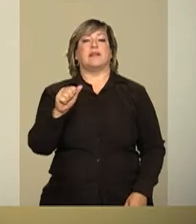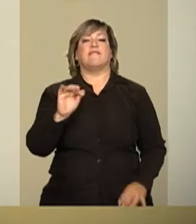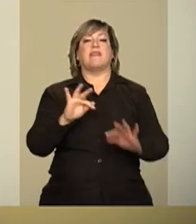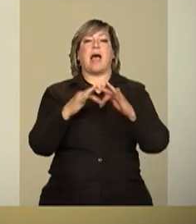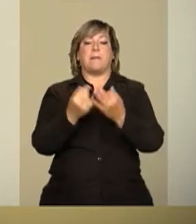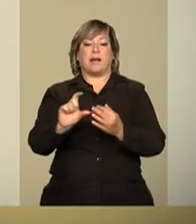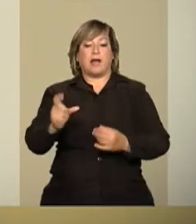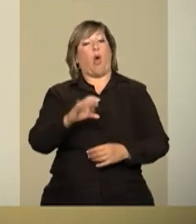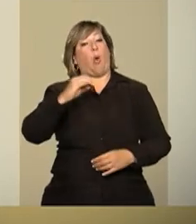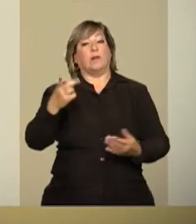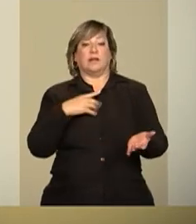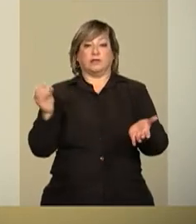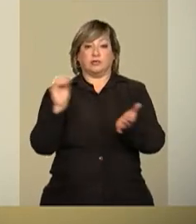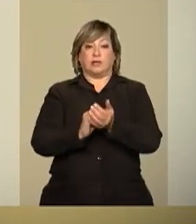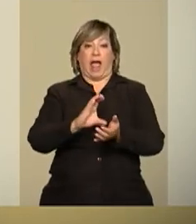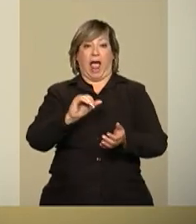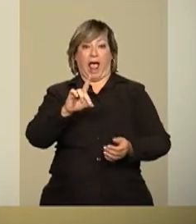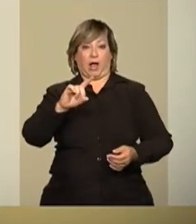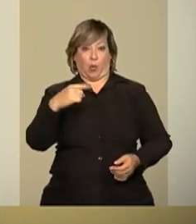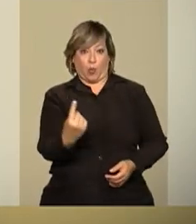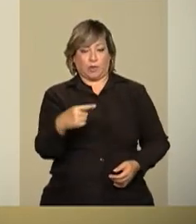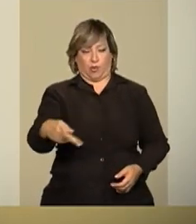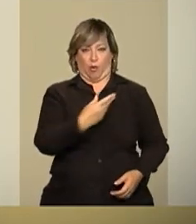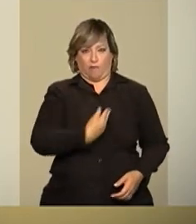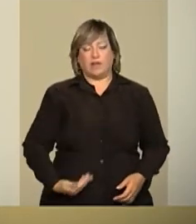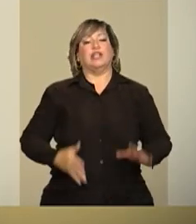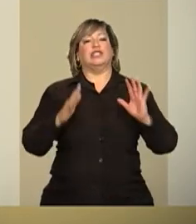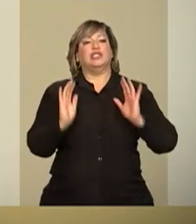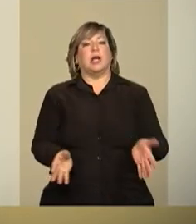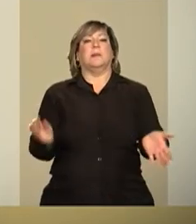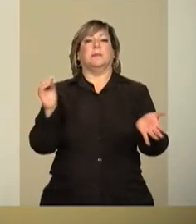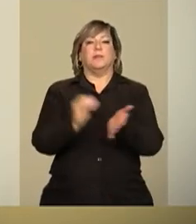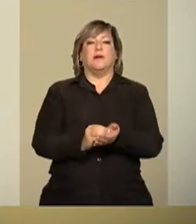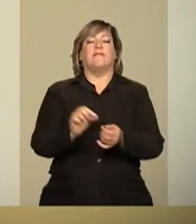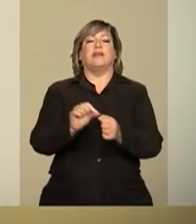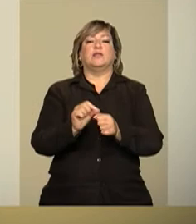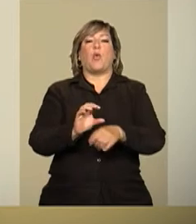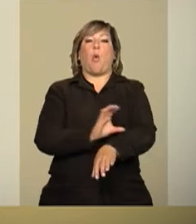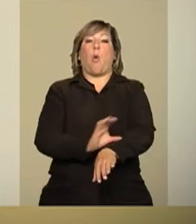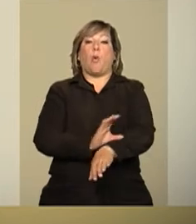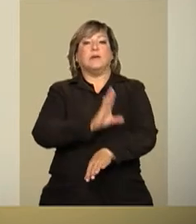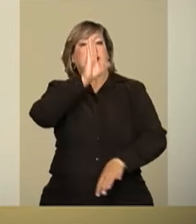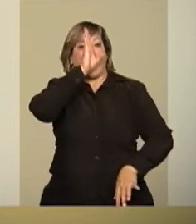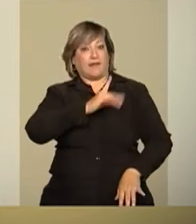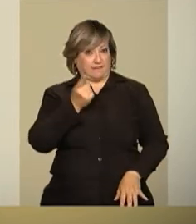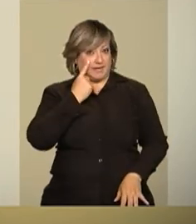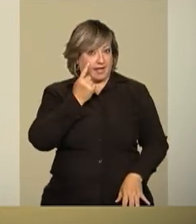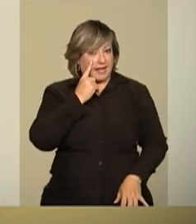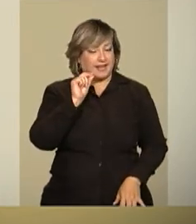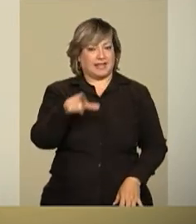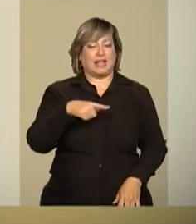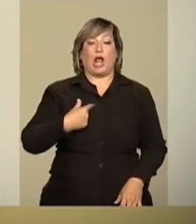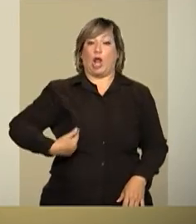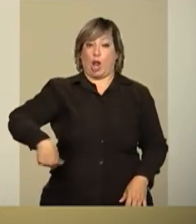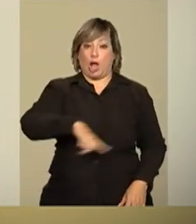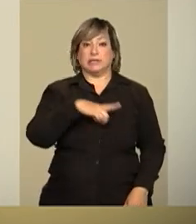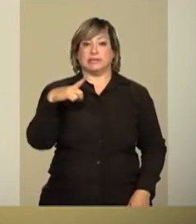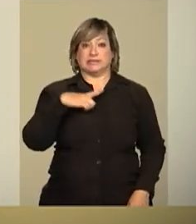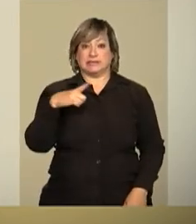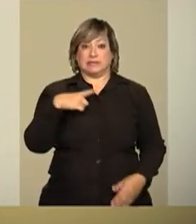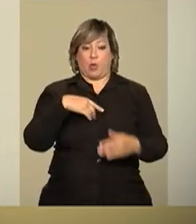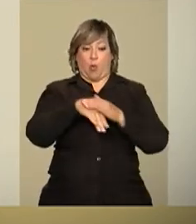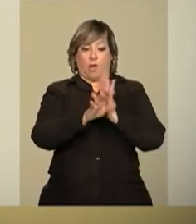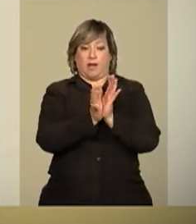estão inscritas no cadastro único do governo já se matricularam para fazer um curso de graça veja bem Max nós